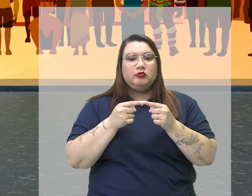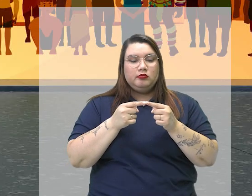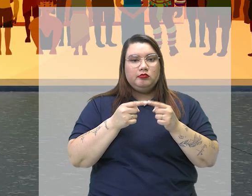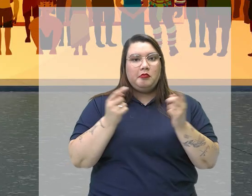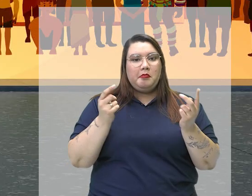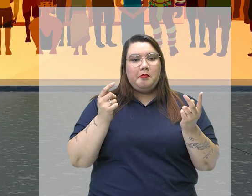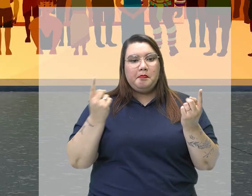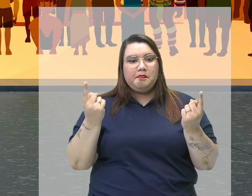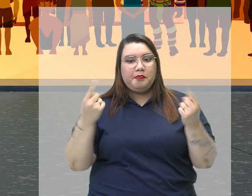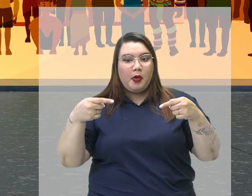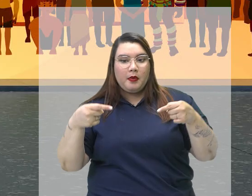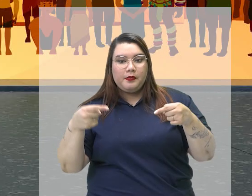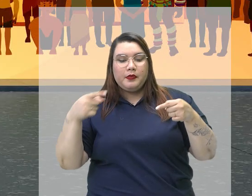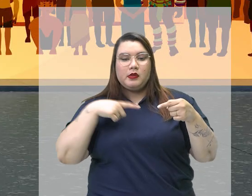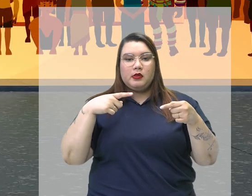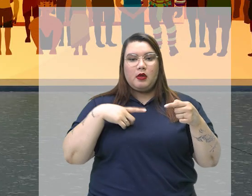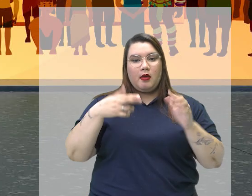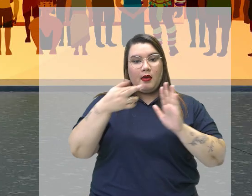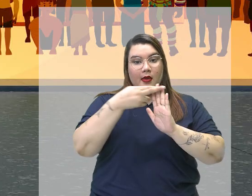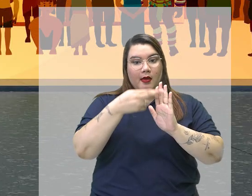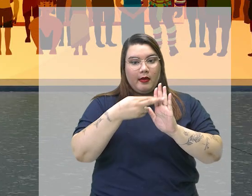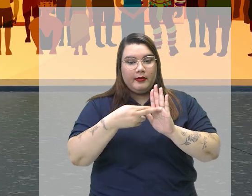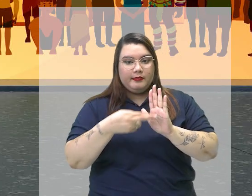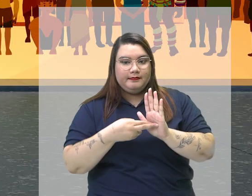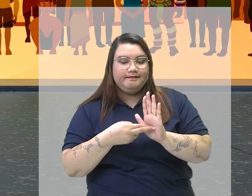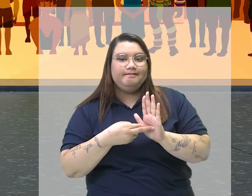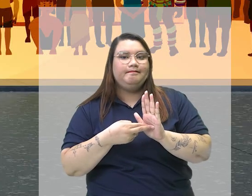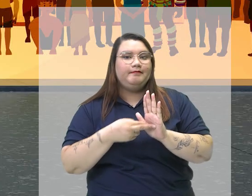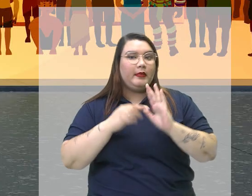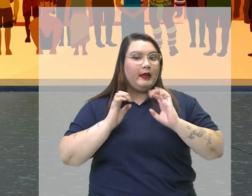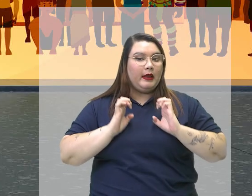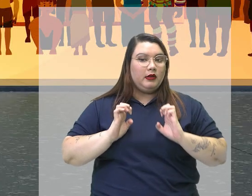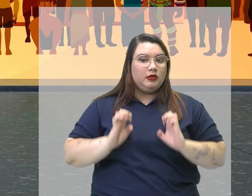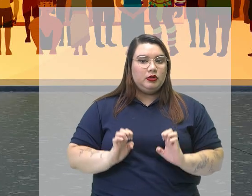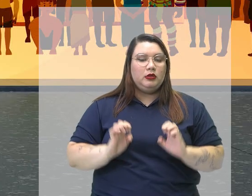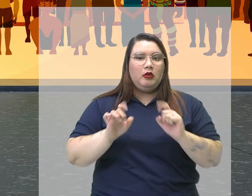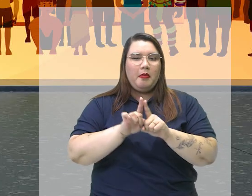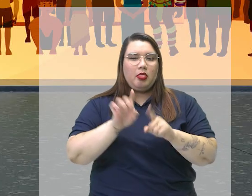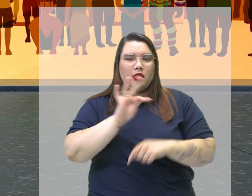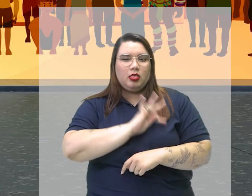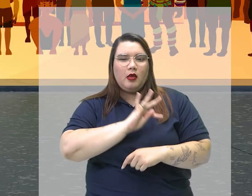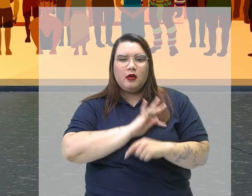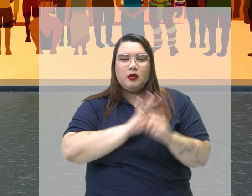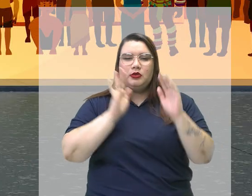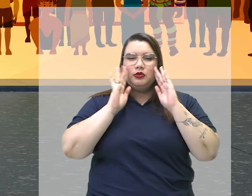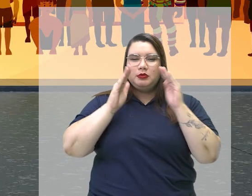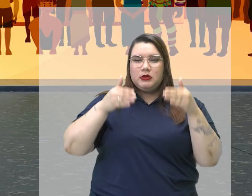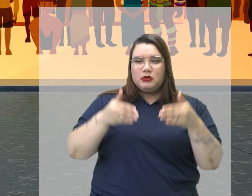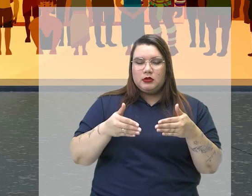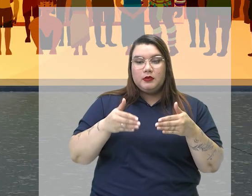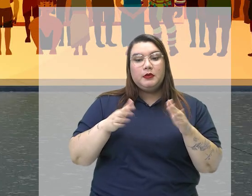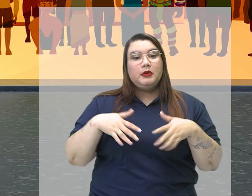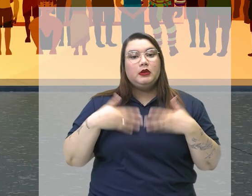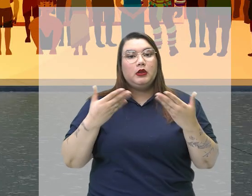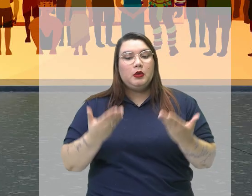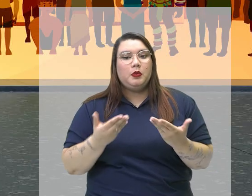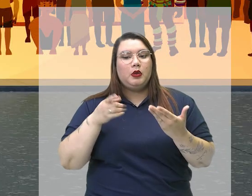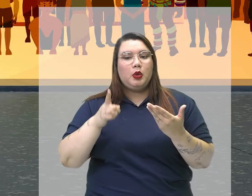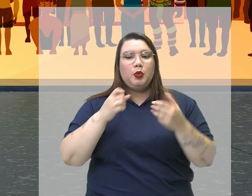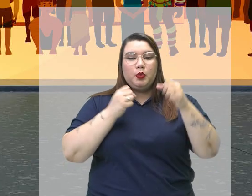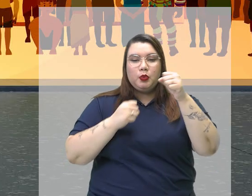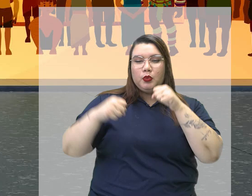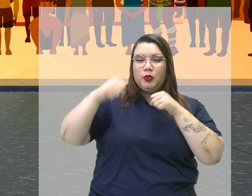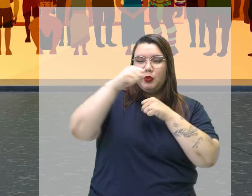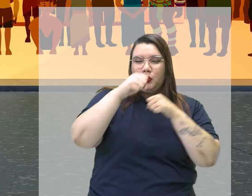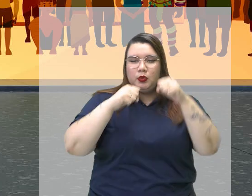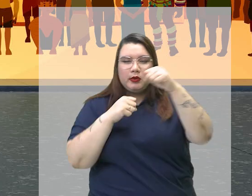de confronto, na verdade, que envolvem regras, códigos éticos e técnicas específicas. Então, através